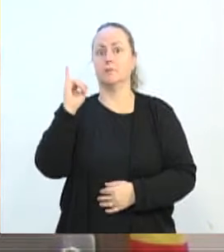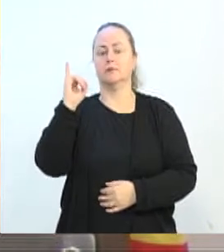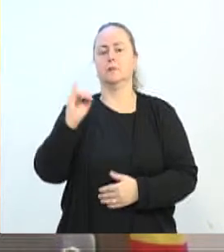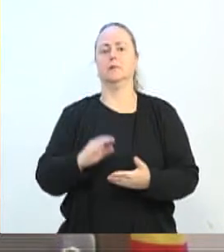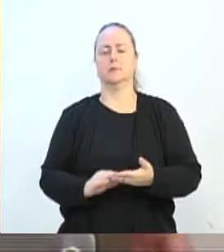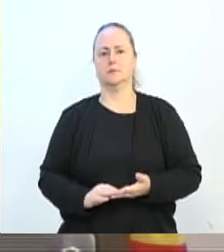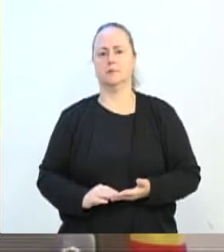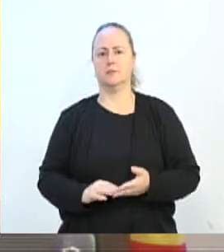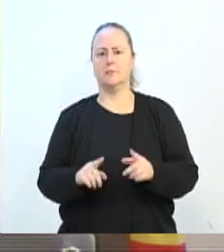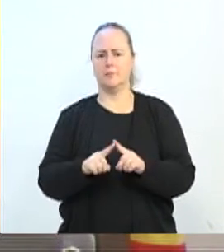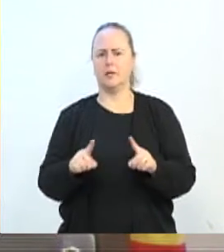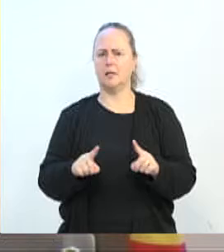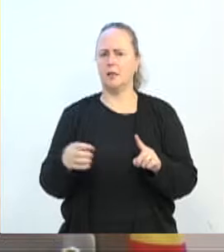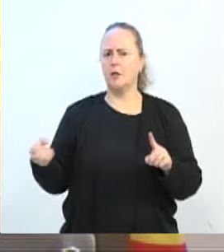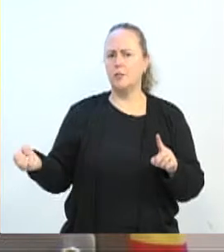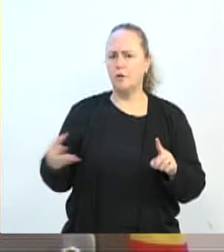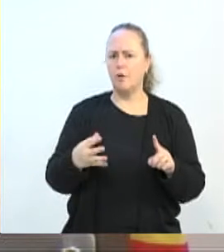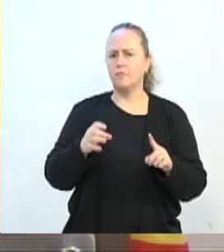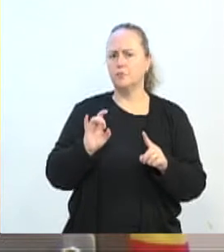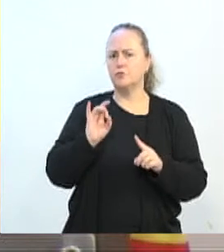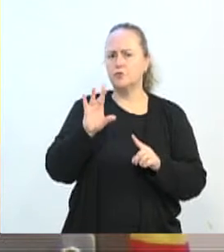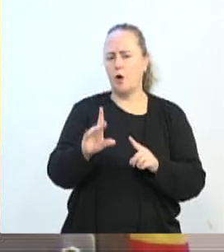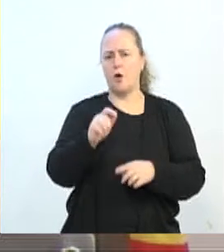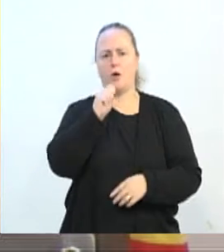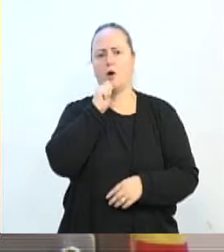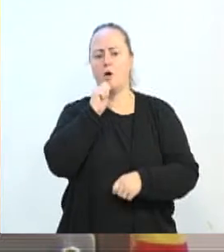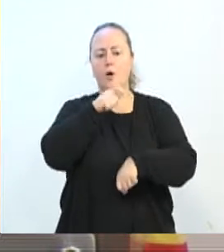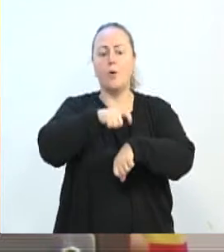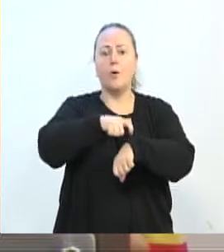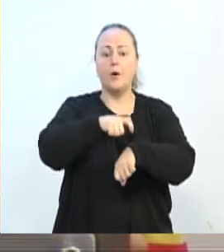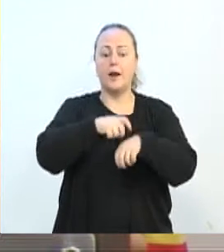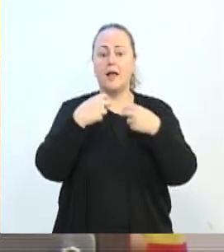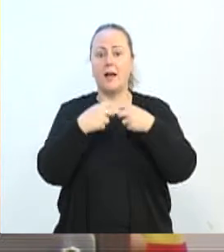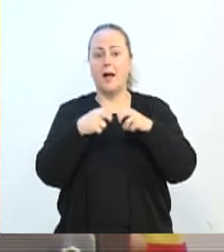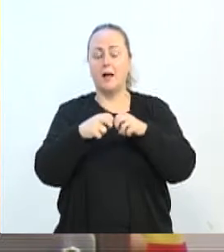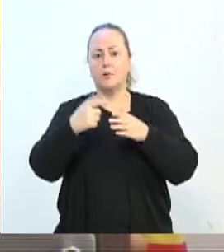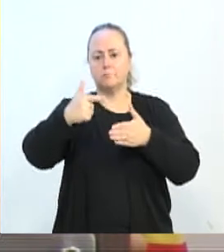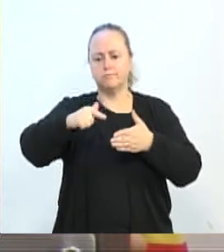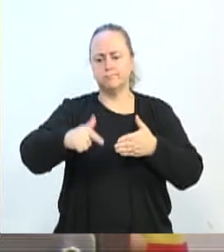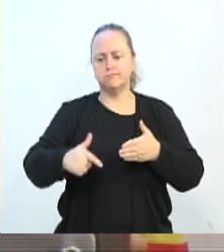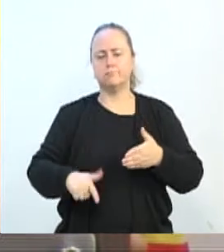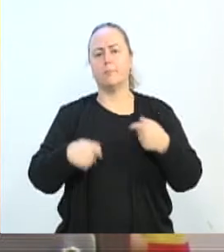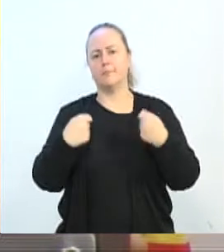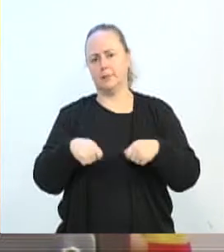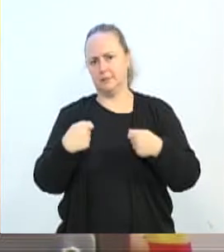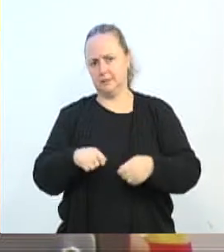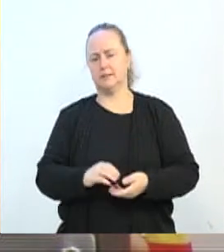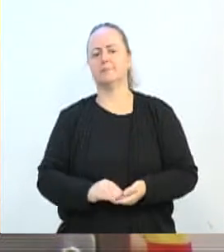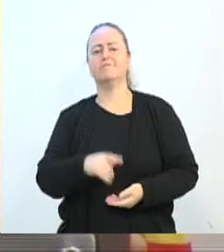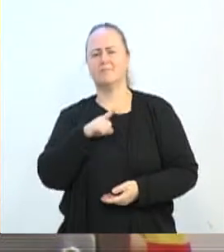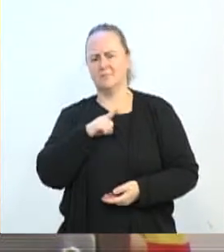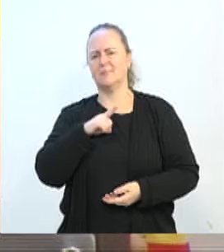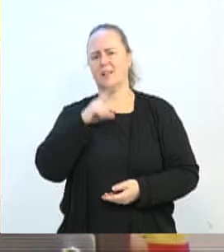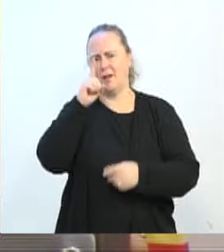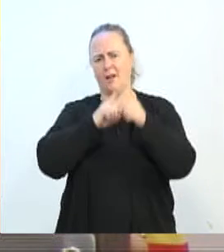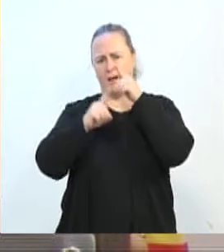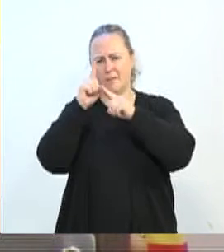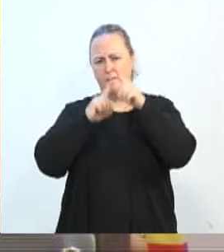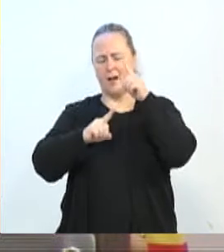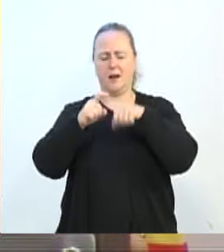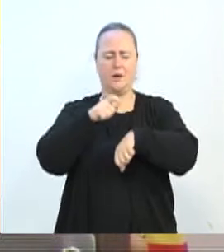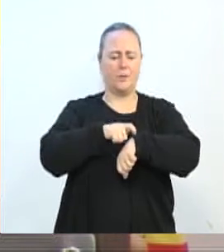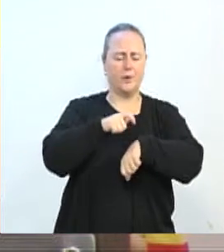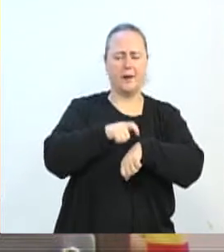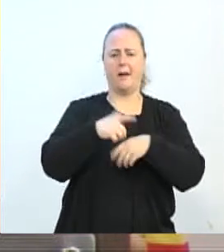mais do que novos terminais nós precisamos também a melhoria aí nas linhas na qualidade do transporte público ainda tem muitas deficiências falta de olhar